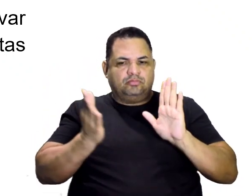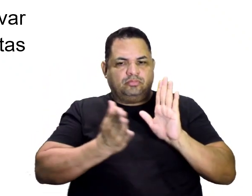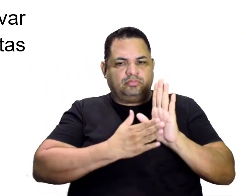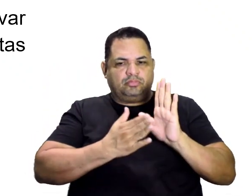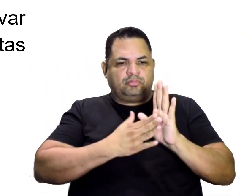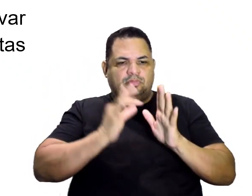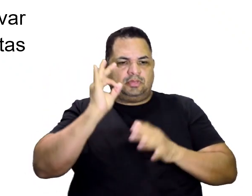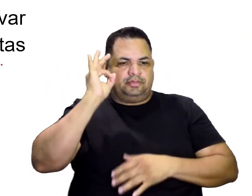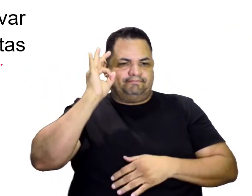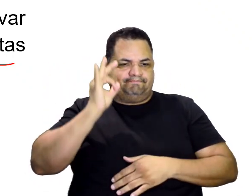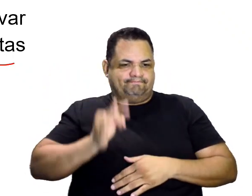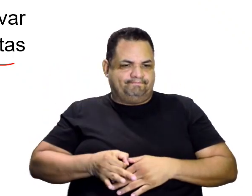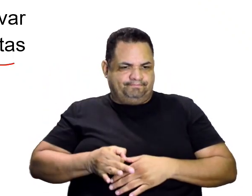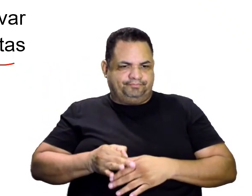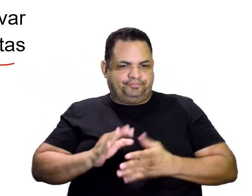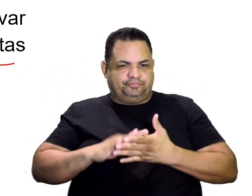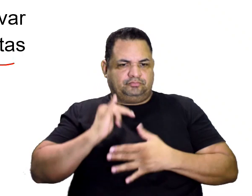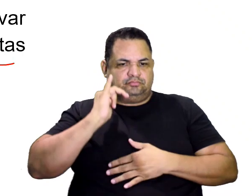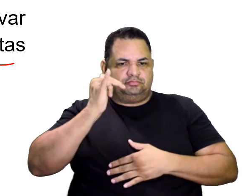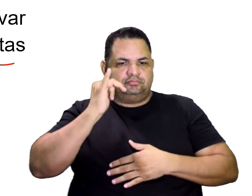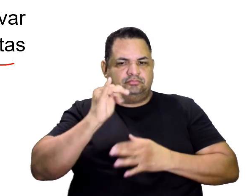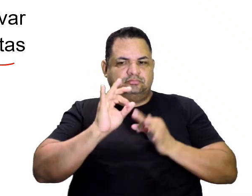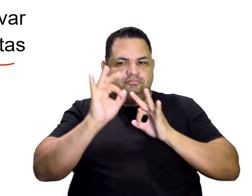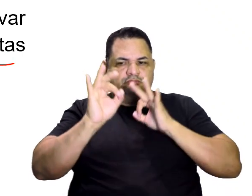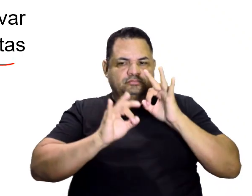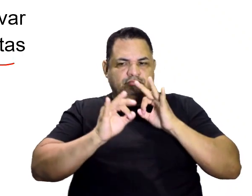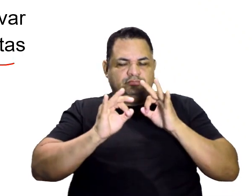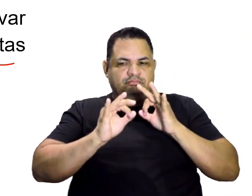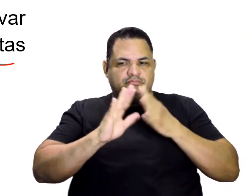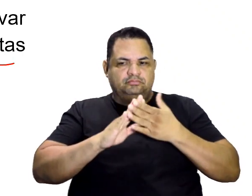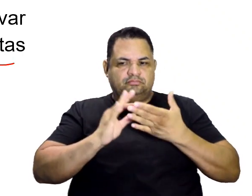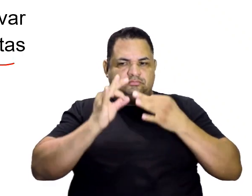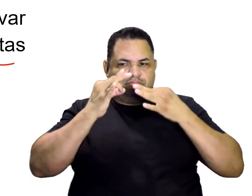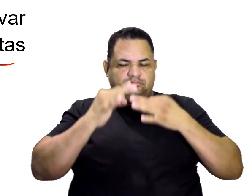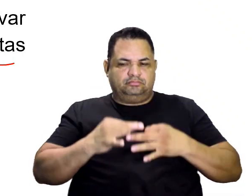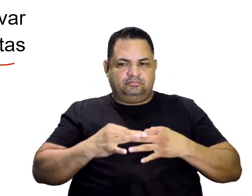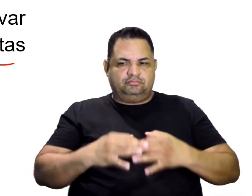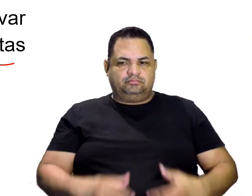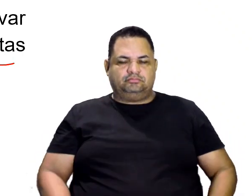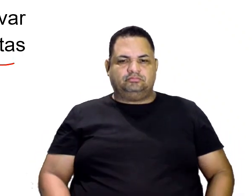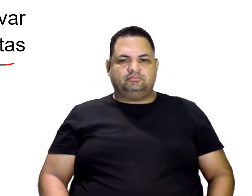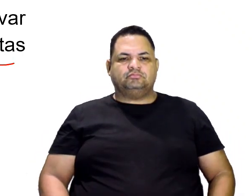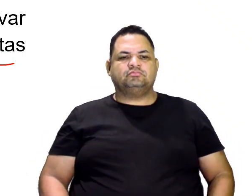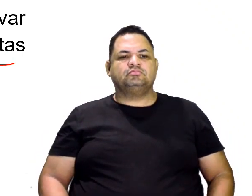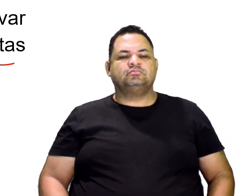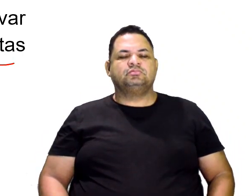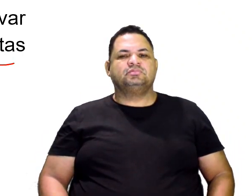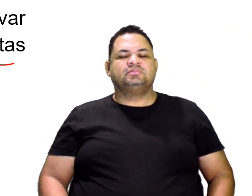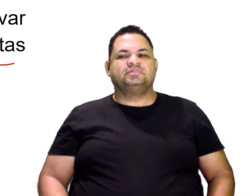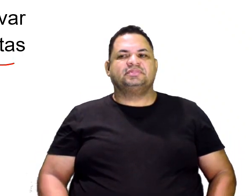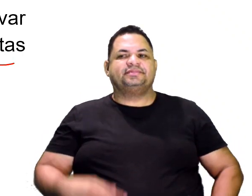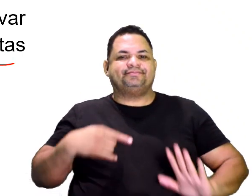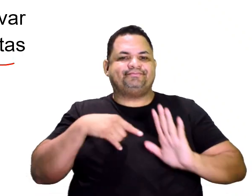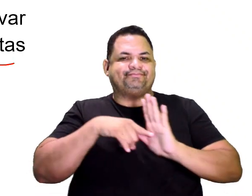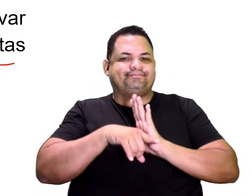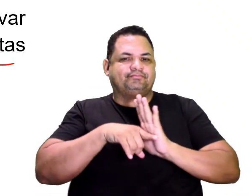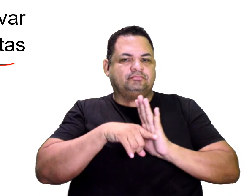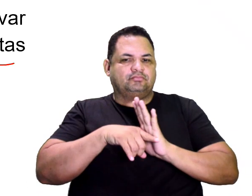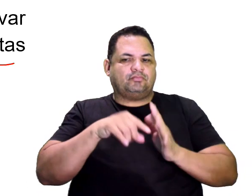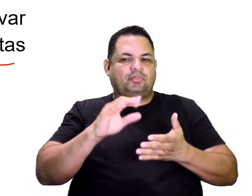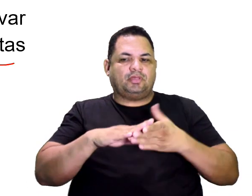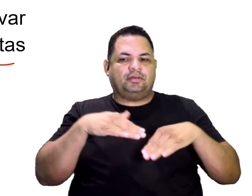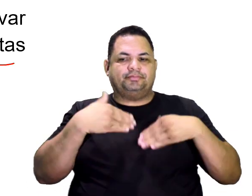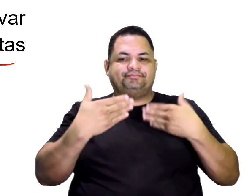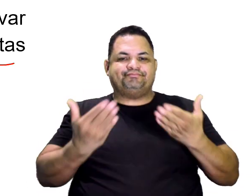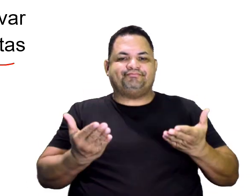de provas concretas e narrativas bem delineadas. Então vamos analisar aí e vamos